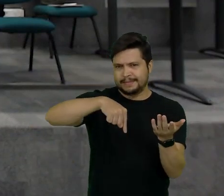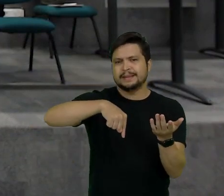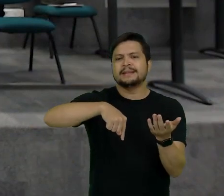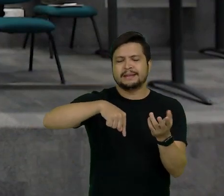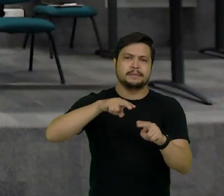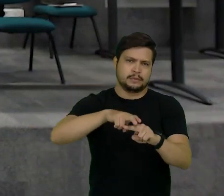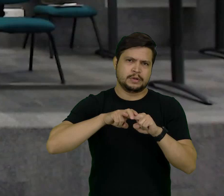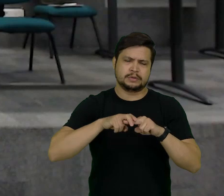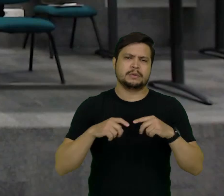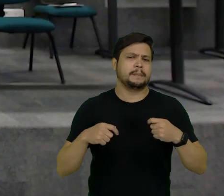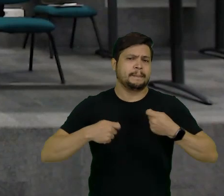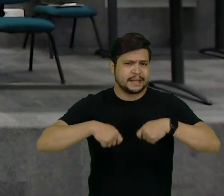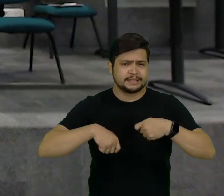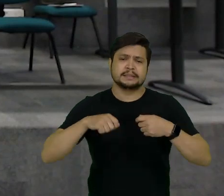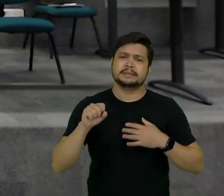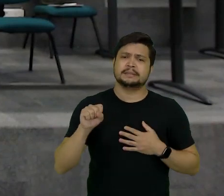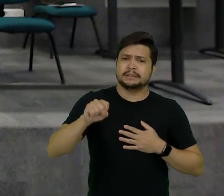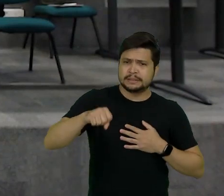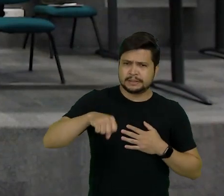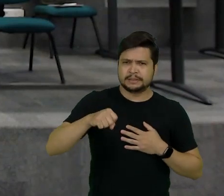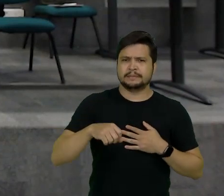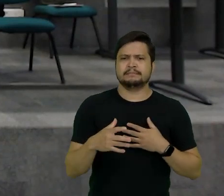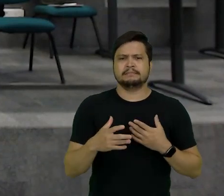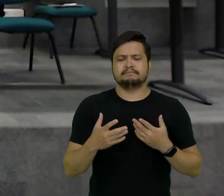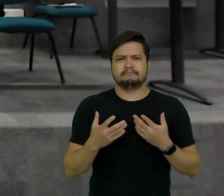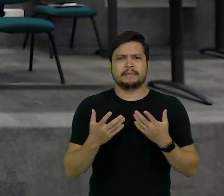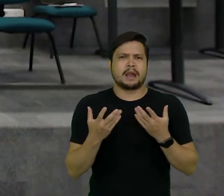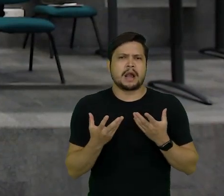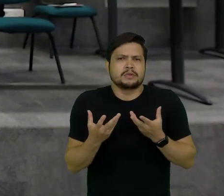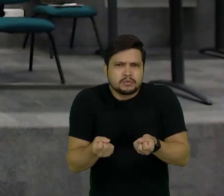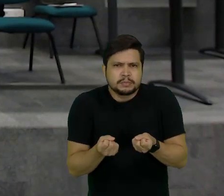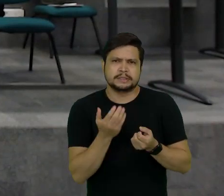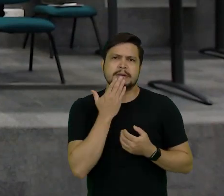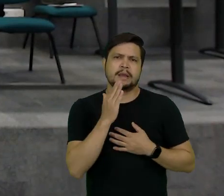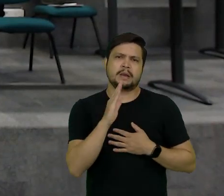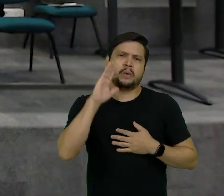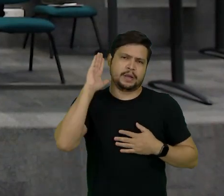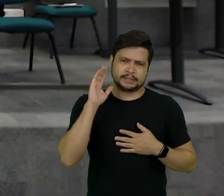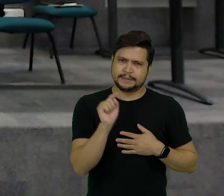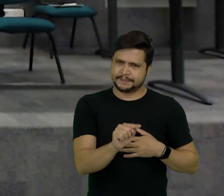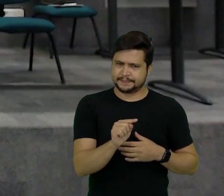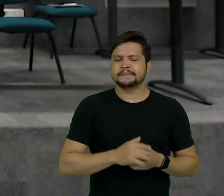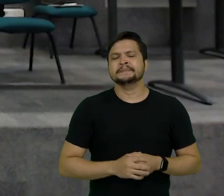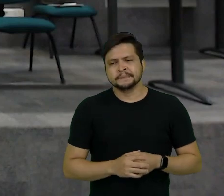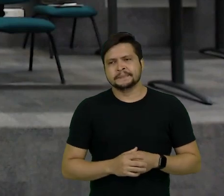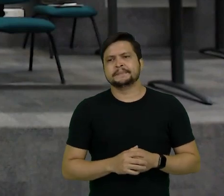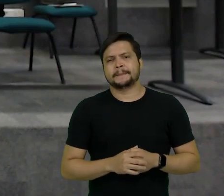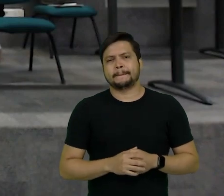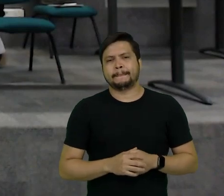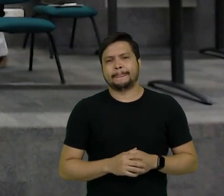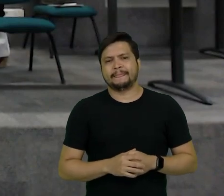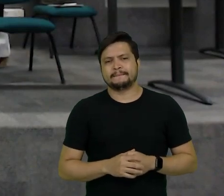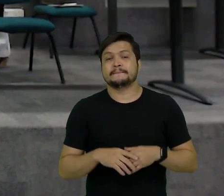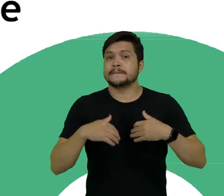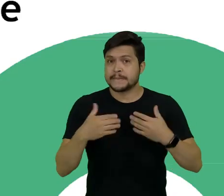eles estão no quilômetro 8. Então, assim, a gente tem essa fortaleza e a gente tem que assumir essa